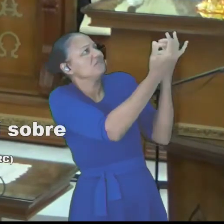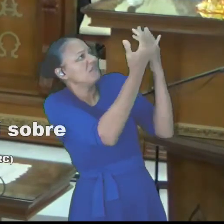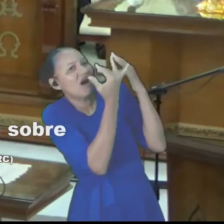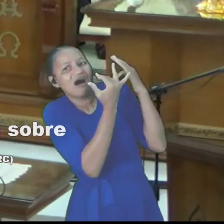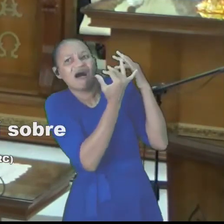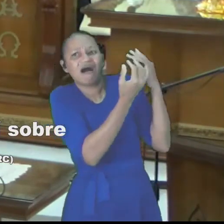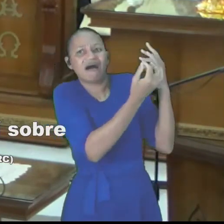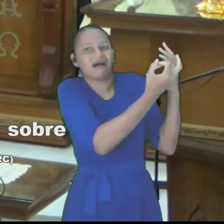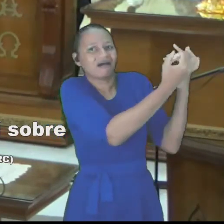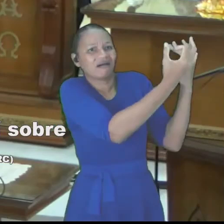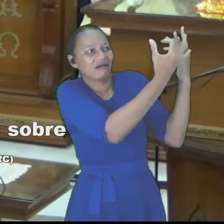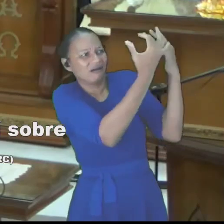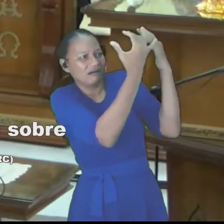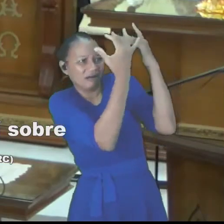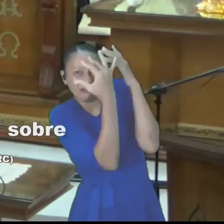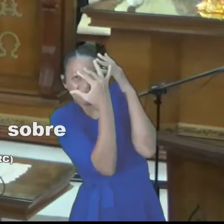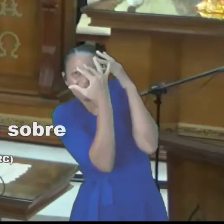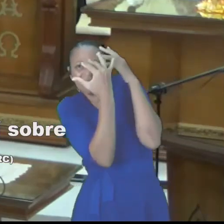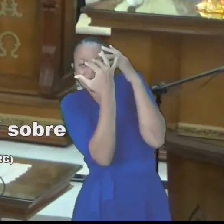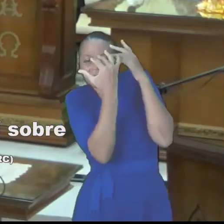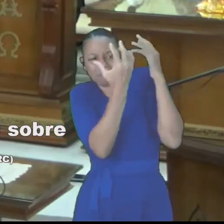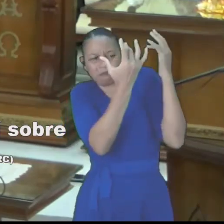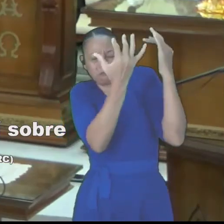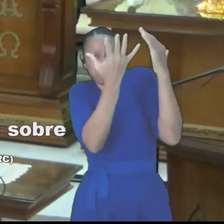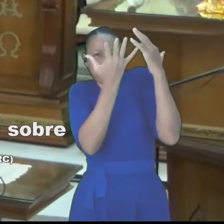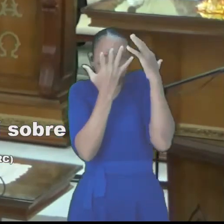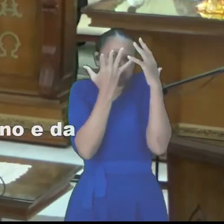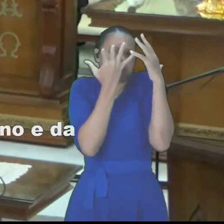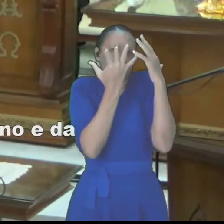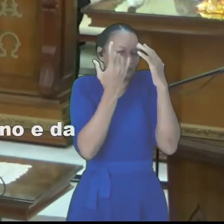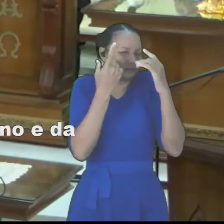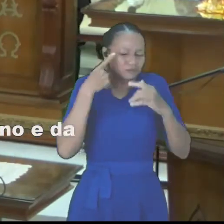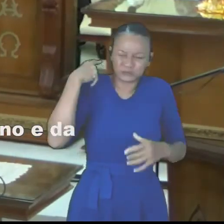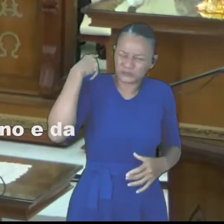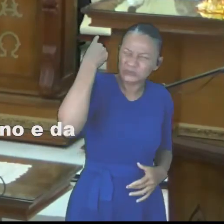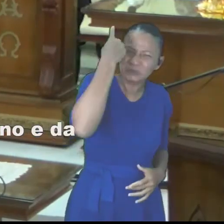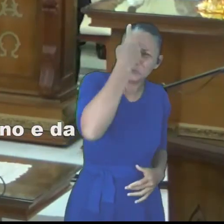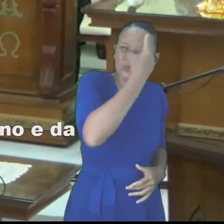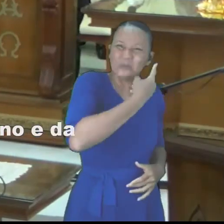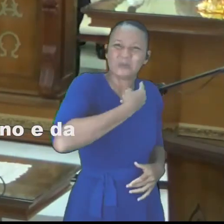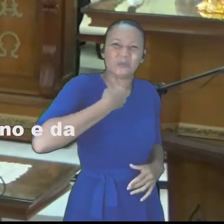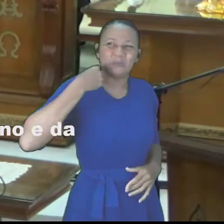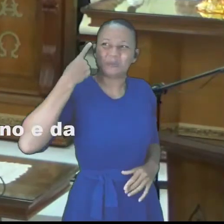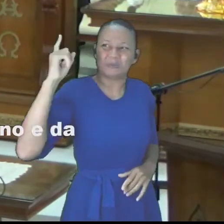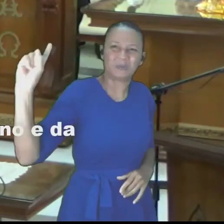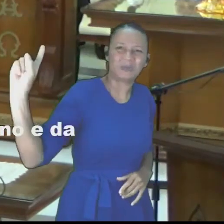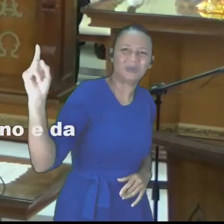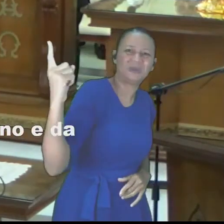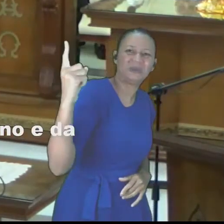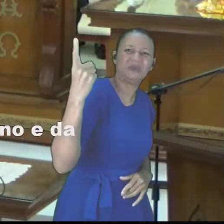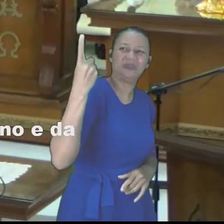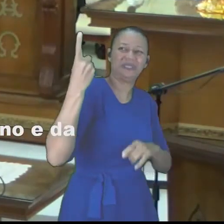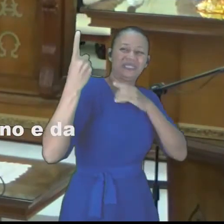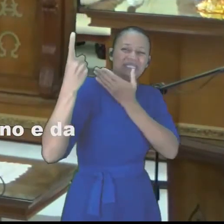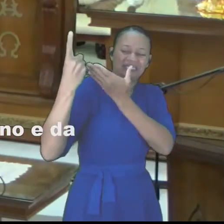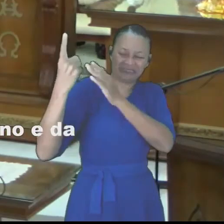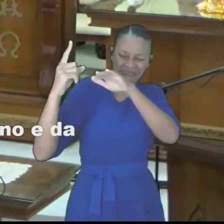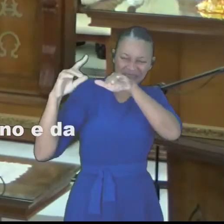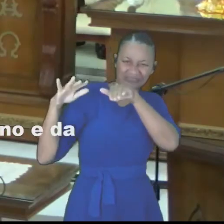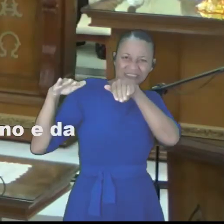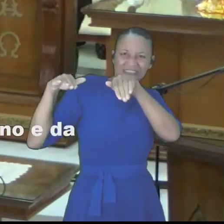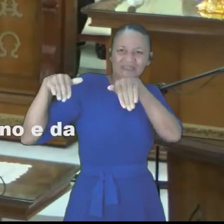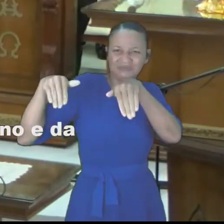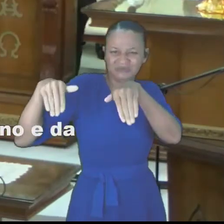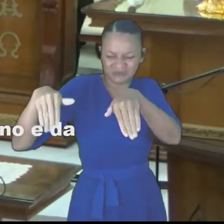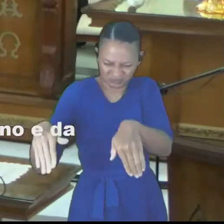nós e escondeis-nos do rosto daquele que está sentado sobre